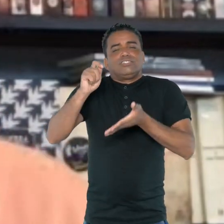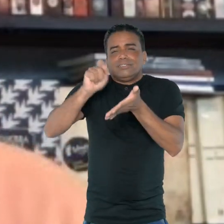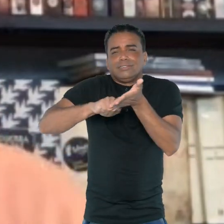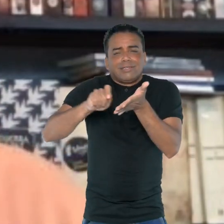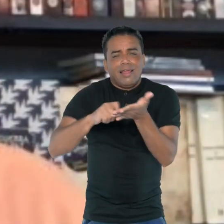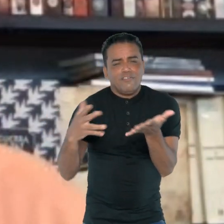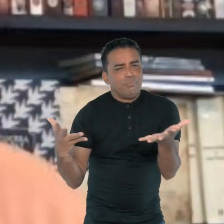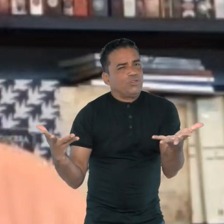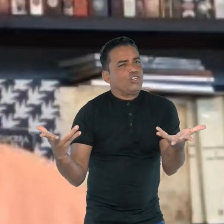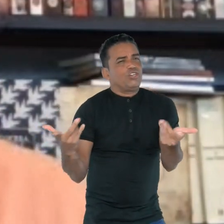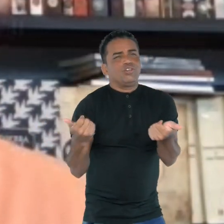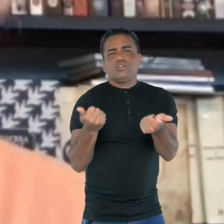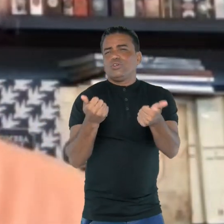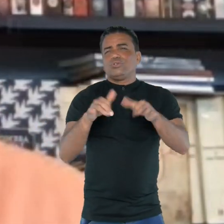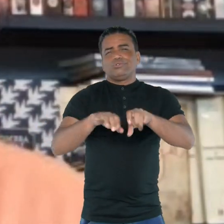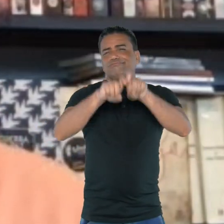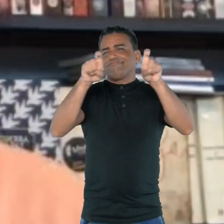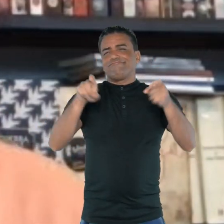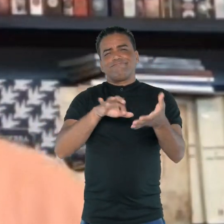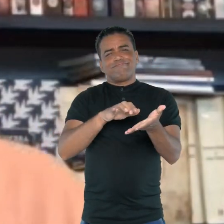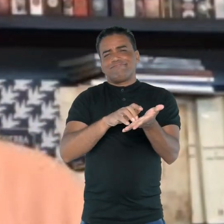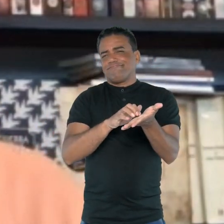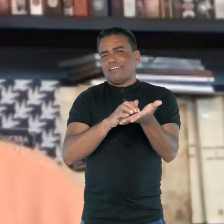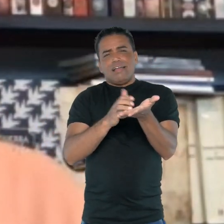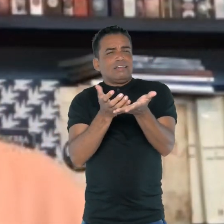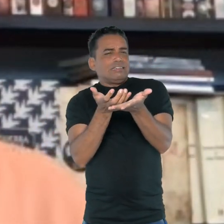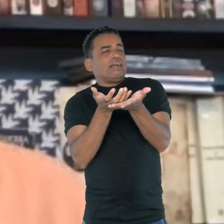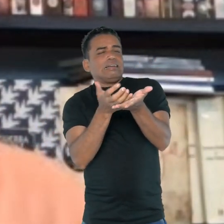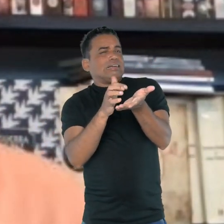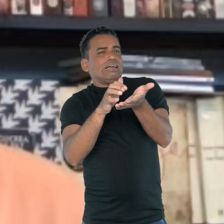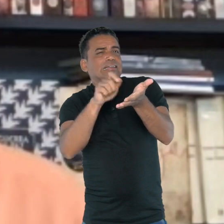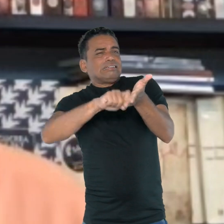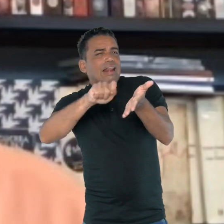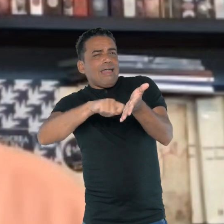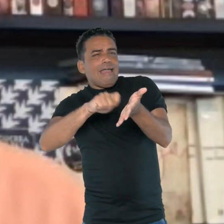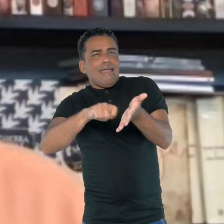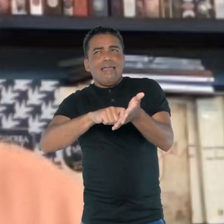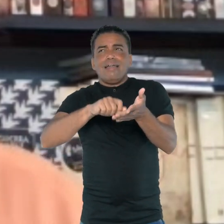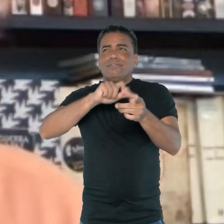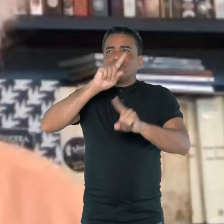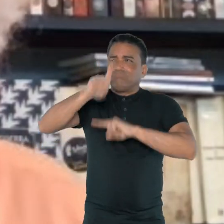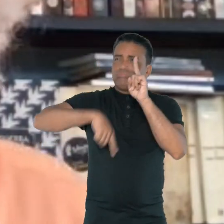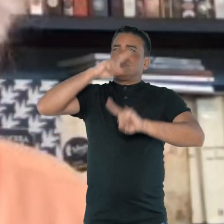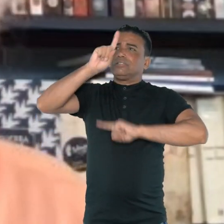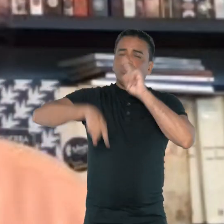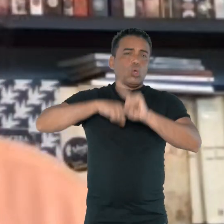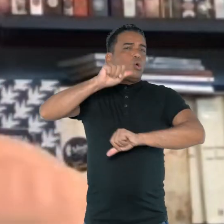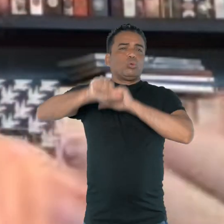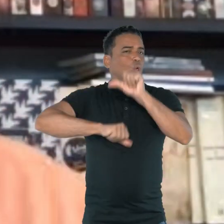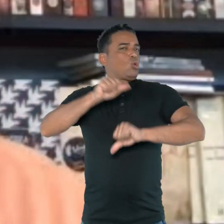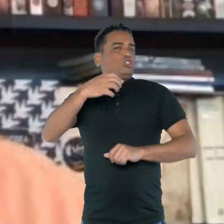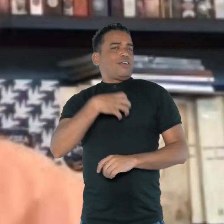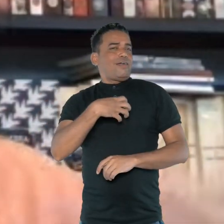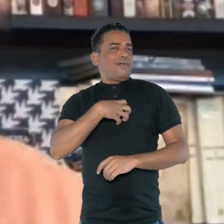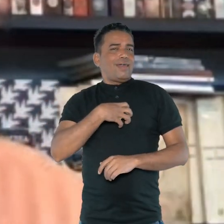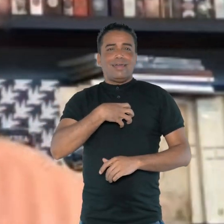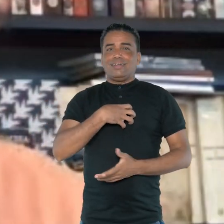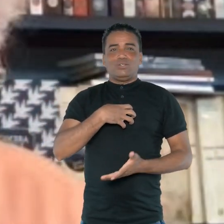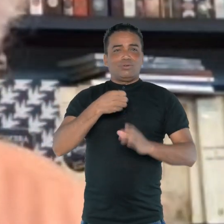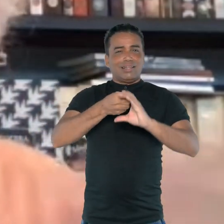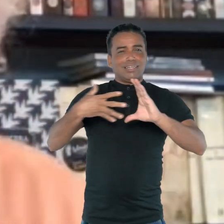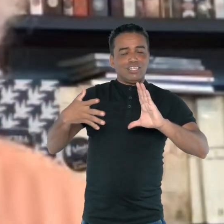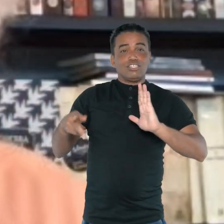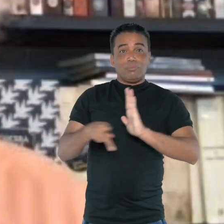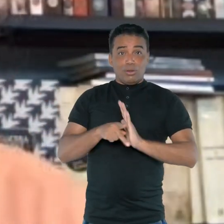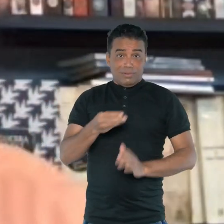lindamente, que escreve muito bem e que tem muita variedade, que se reinventou várias vezes na vida. Então, ele